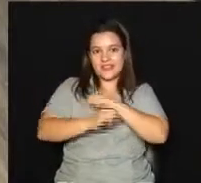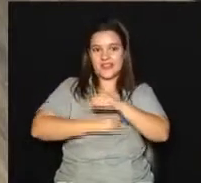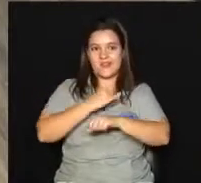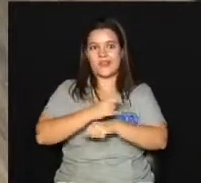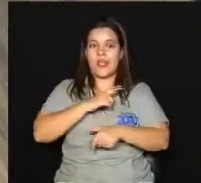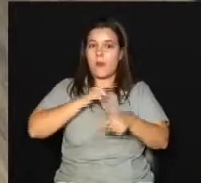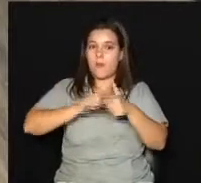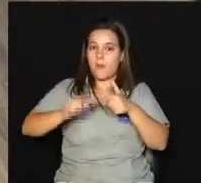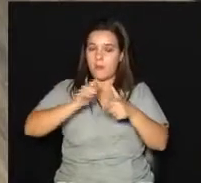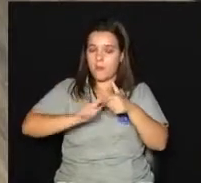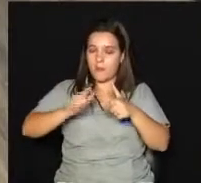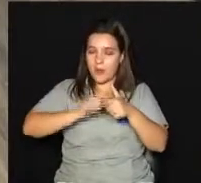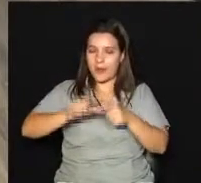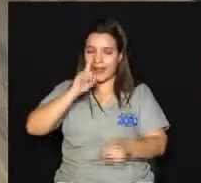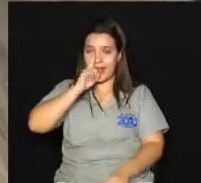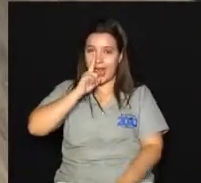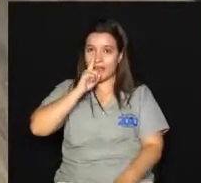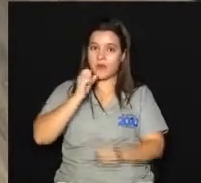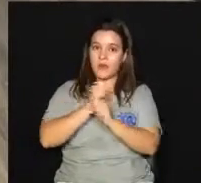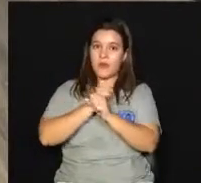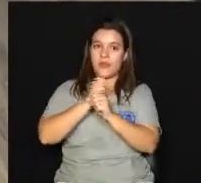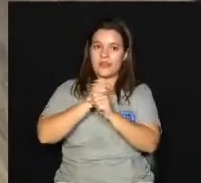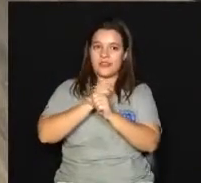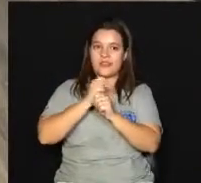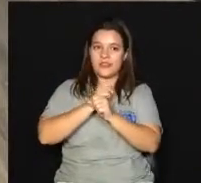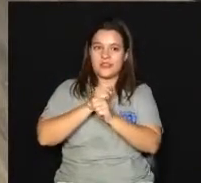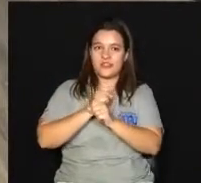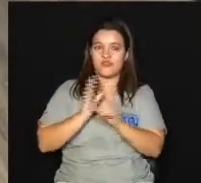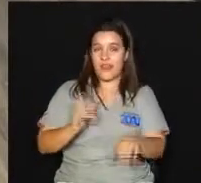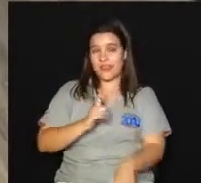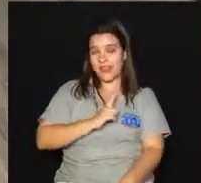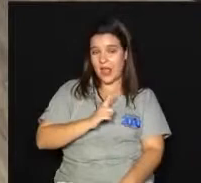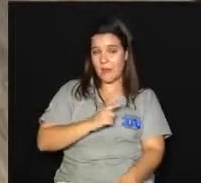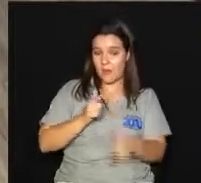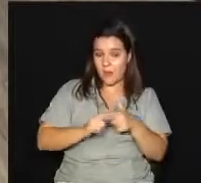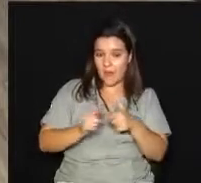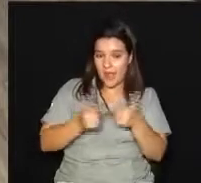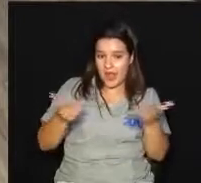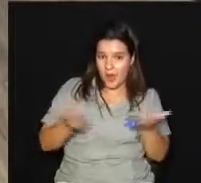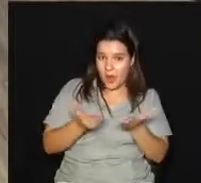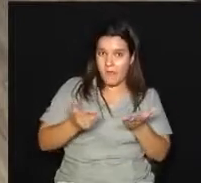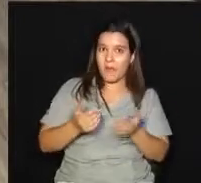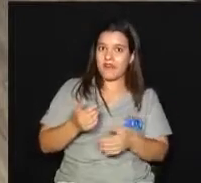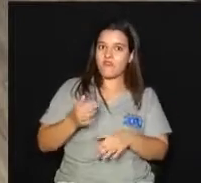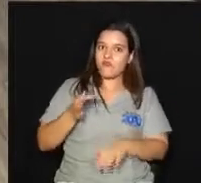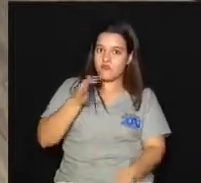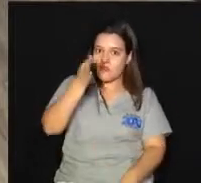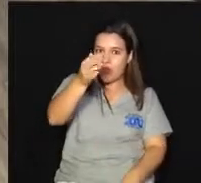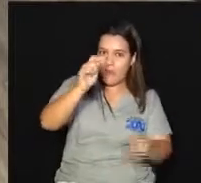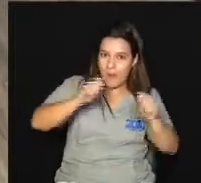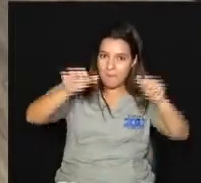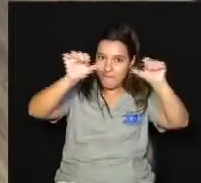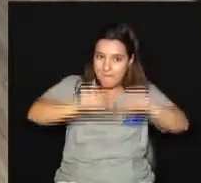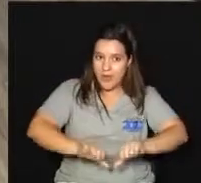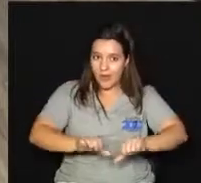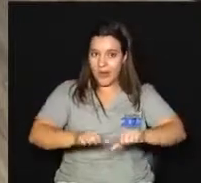tem um problema grave, então, nos próximos anos. Quer dizer, a gente já tem esse problema, mas pode se intensificar nos próximos anos,